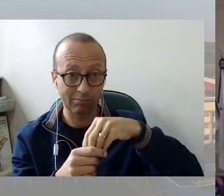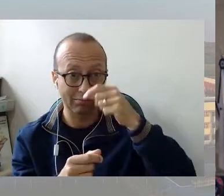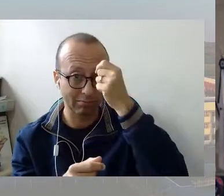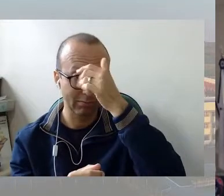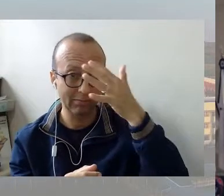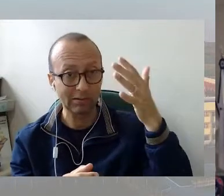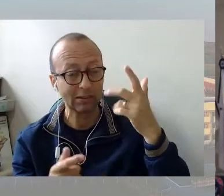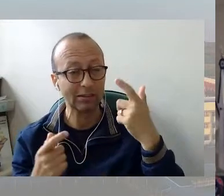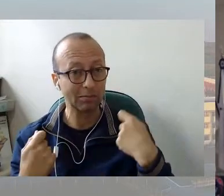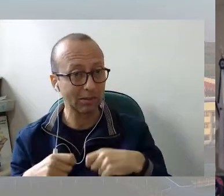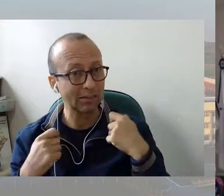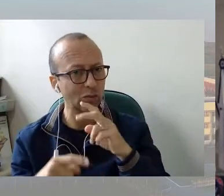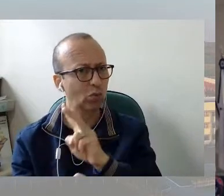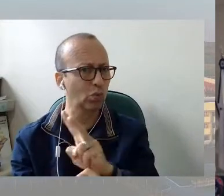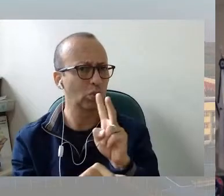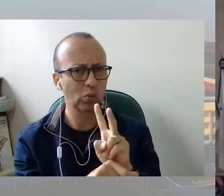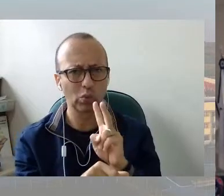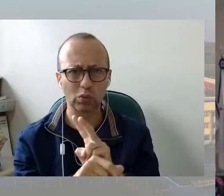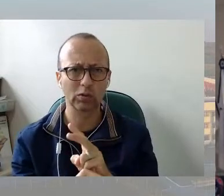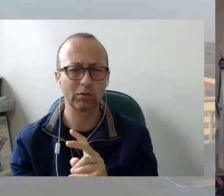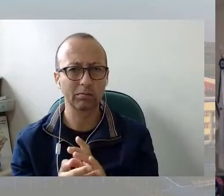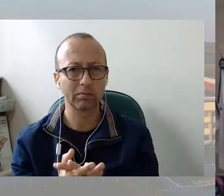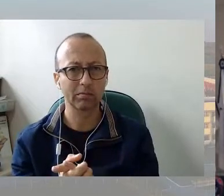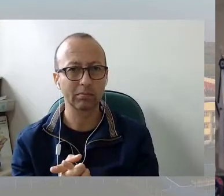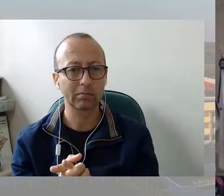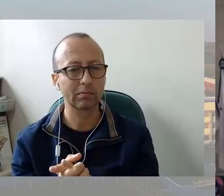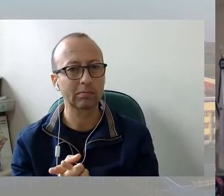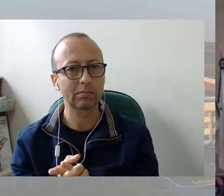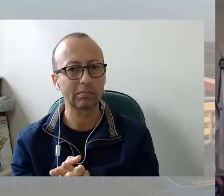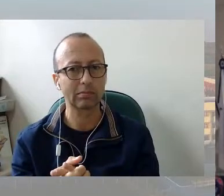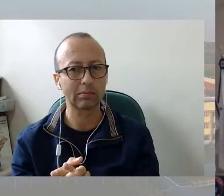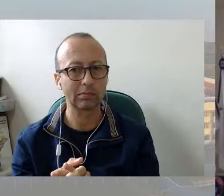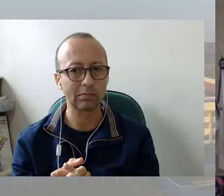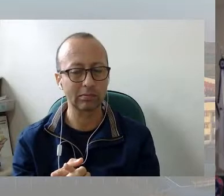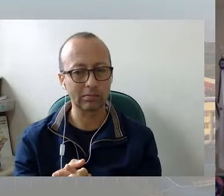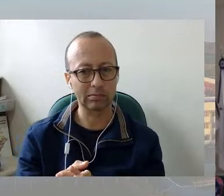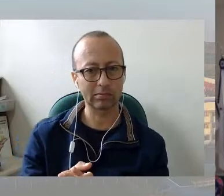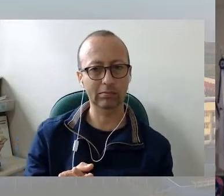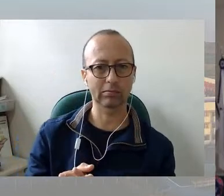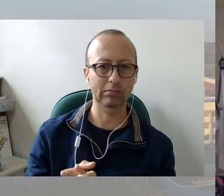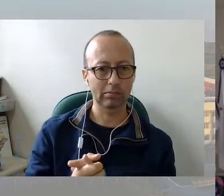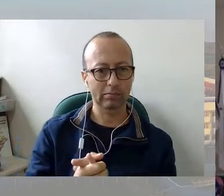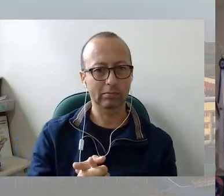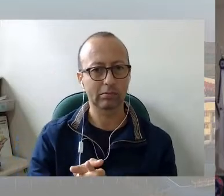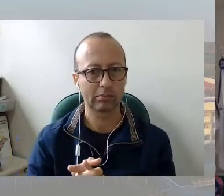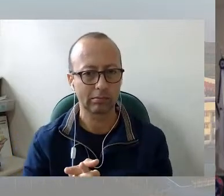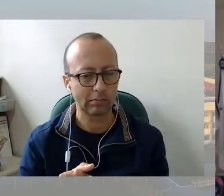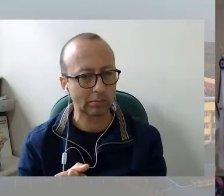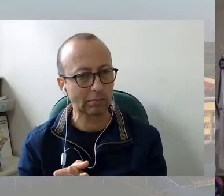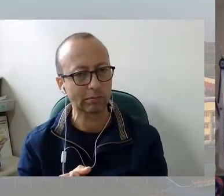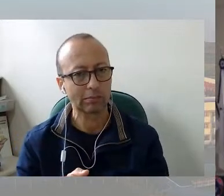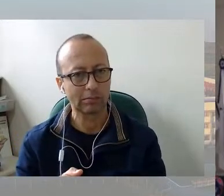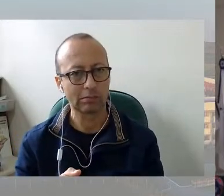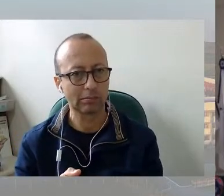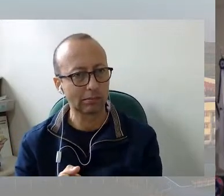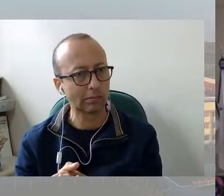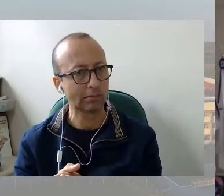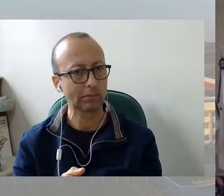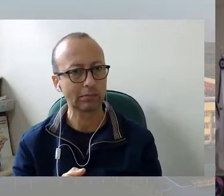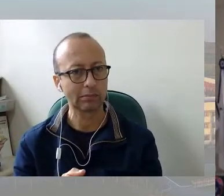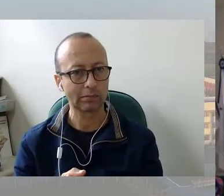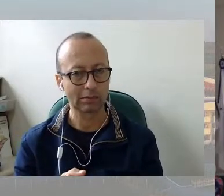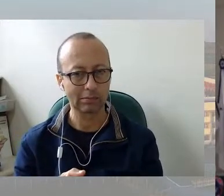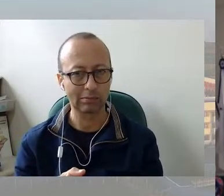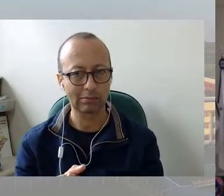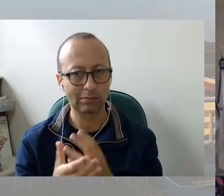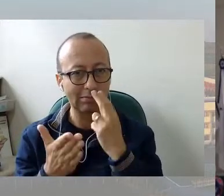temos que ter esse cuidado. Não é possível que uma entidade ou que uma universidade vá se tornar pública uma carta